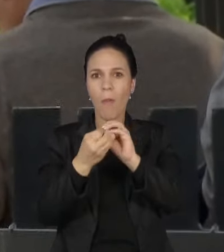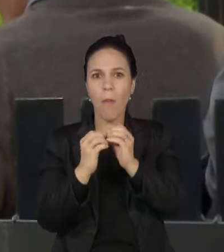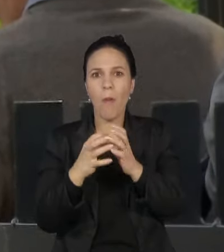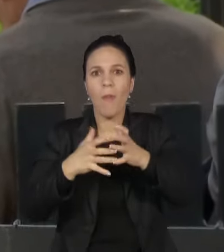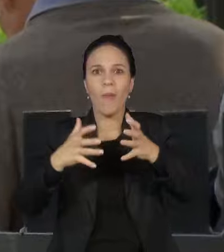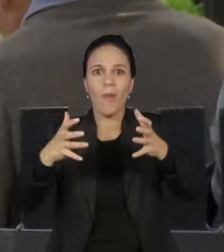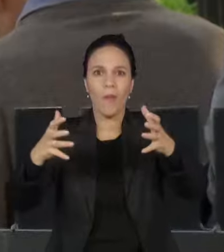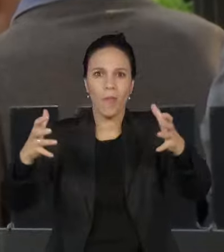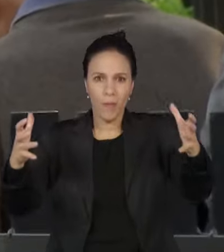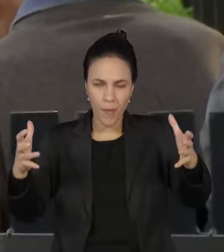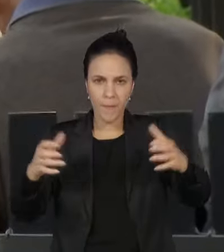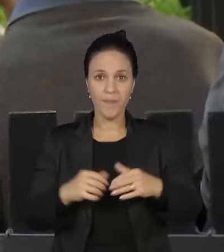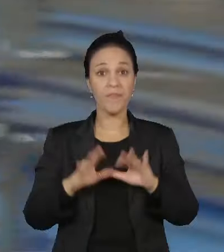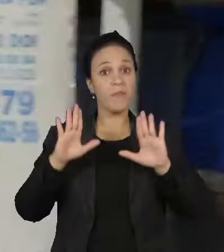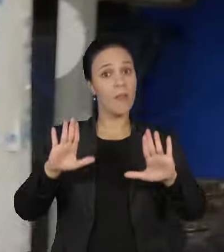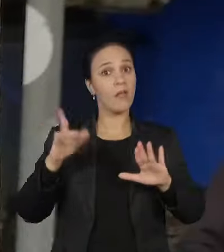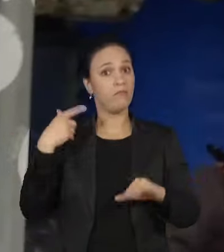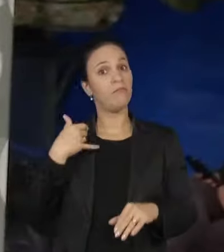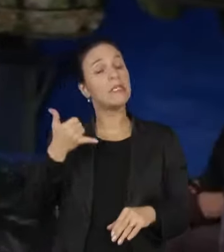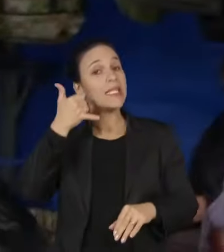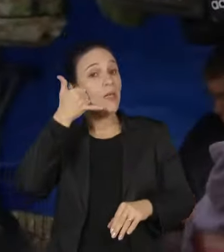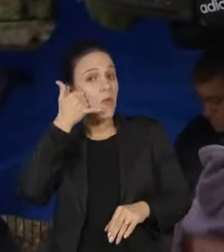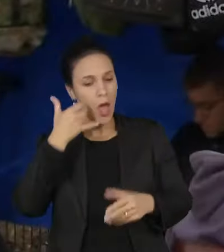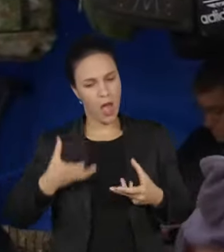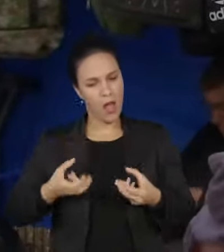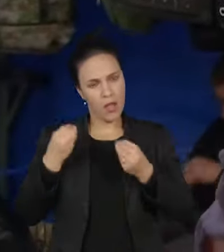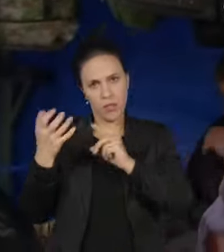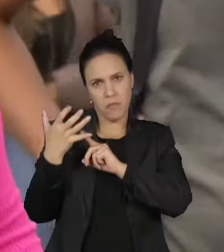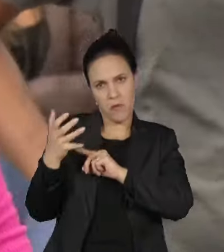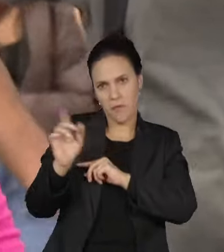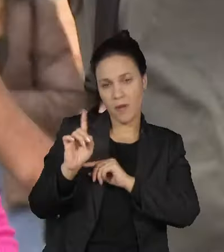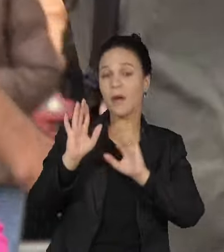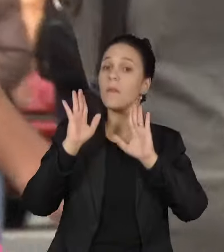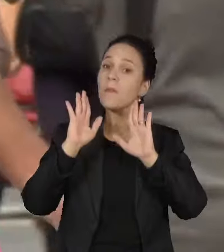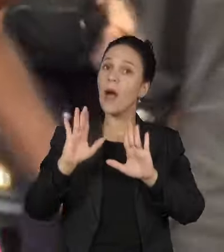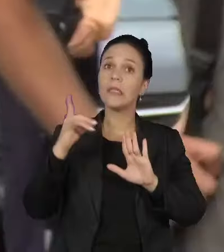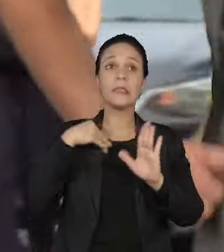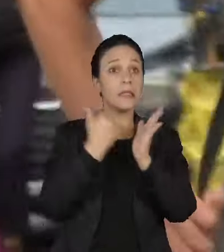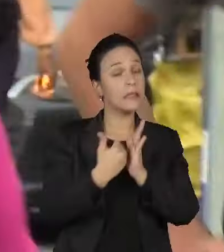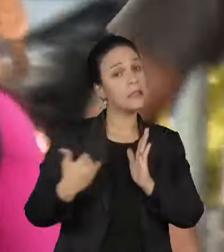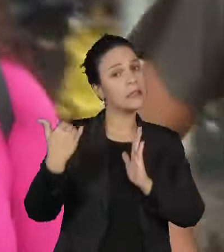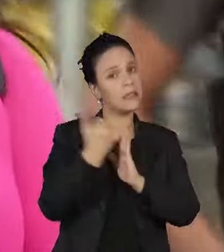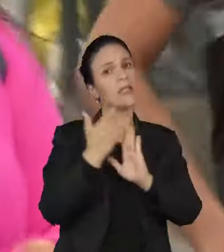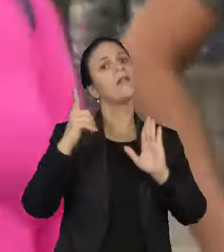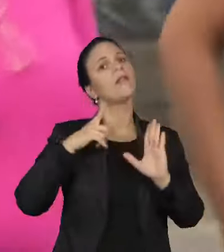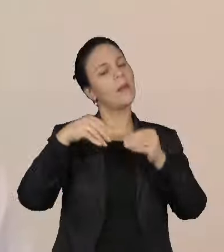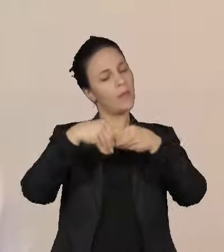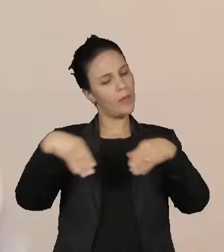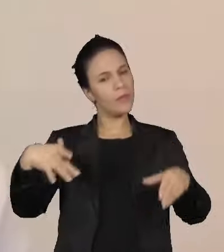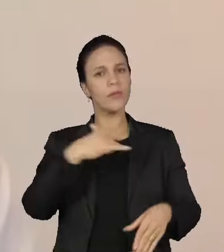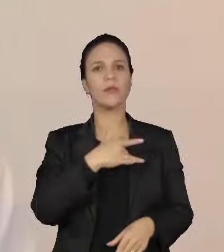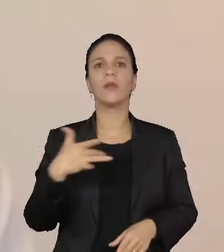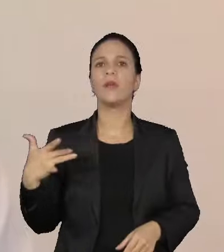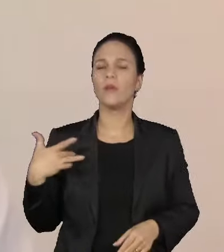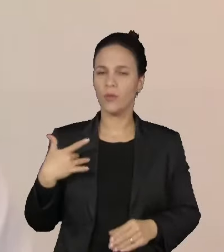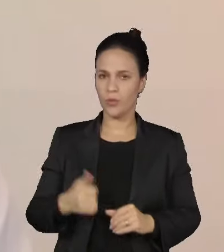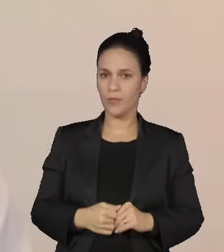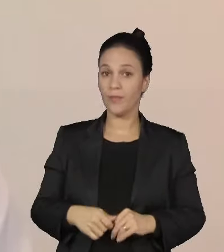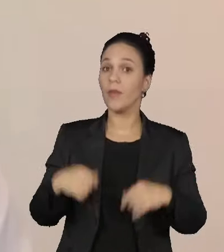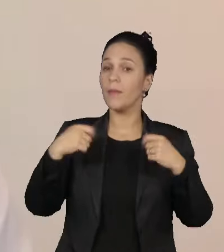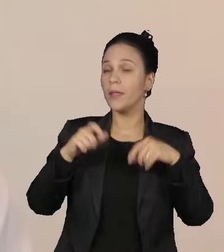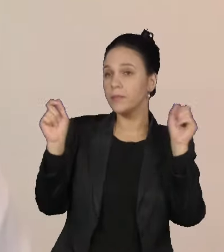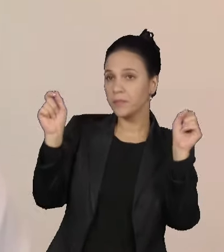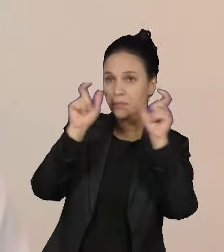Apesar de não provocar câncer, o uso excessivo do celular traz danos já listados pela ciência. O que a gente precisa